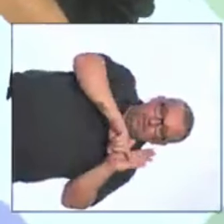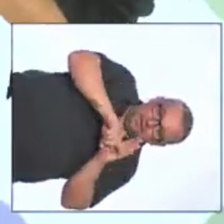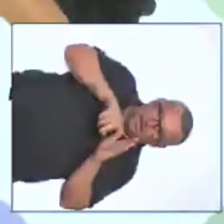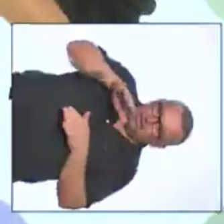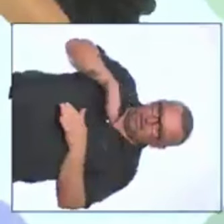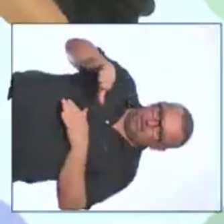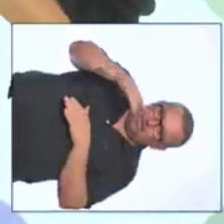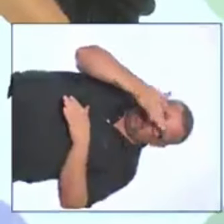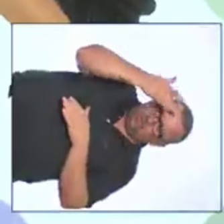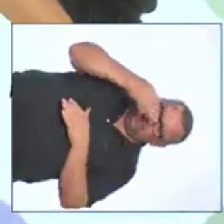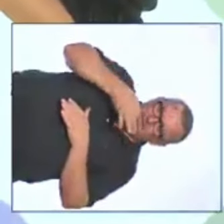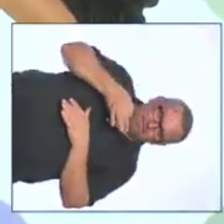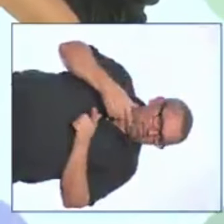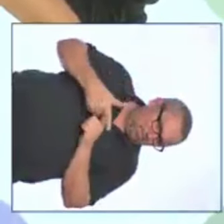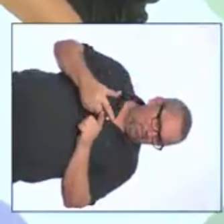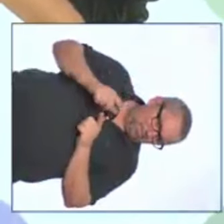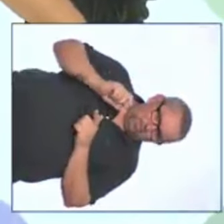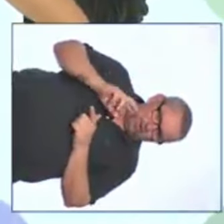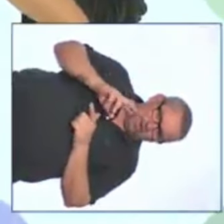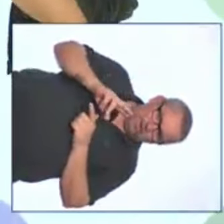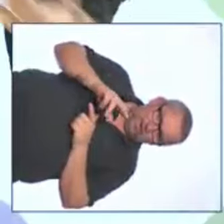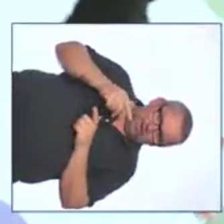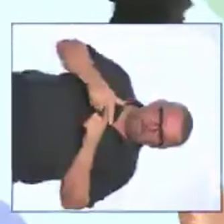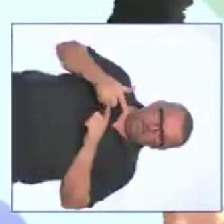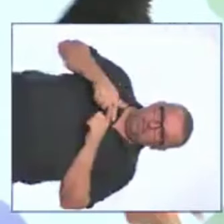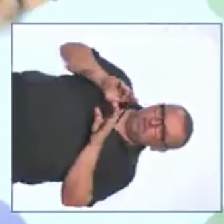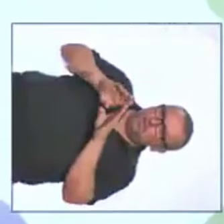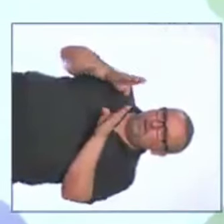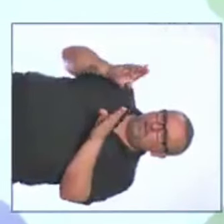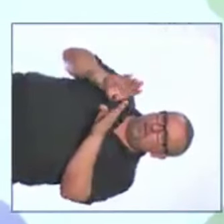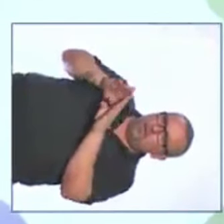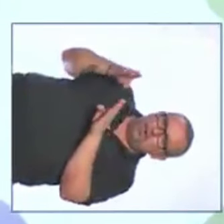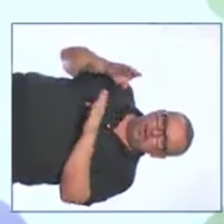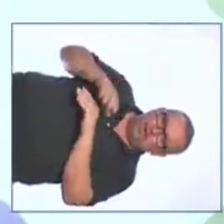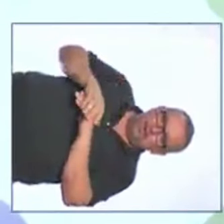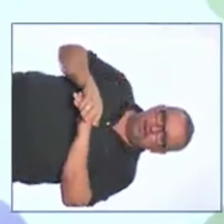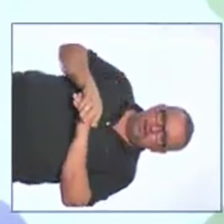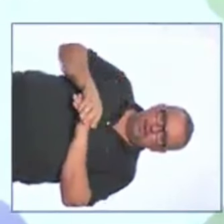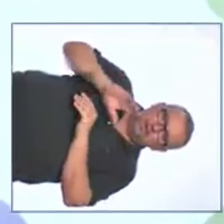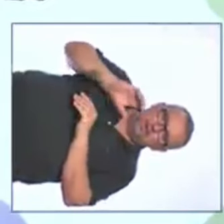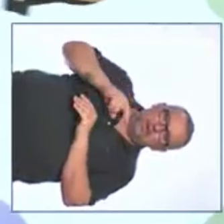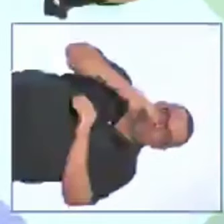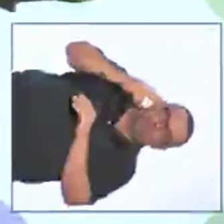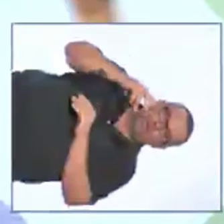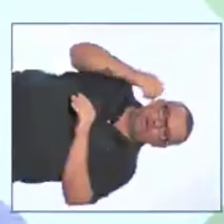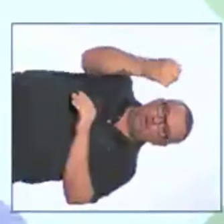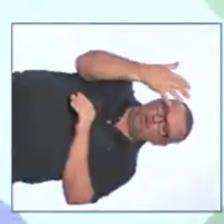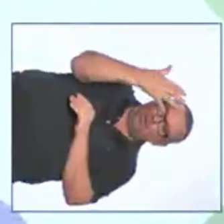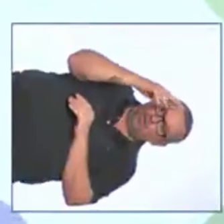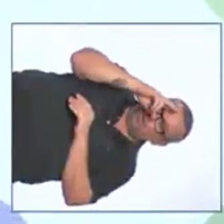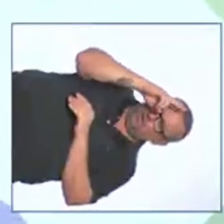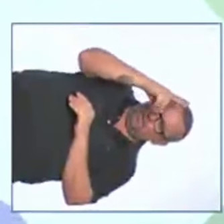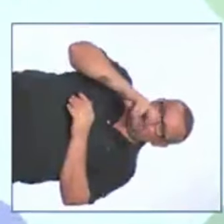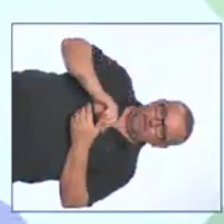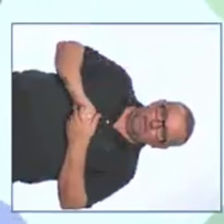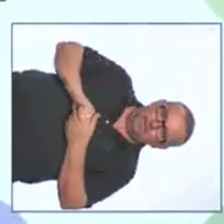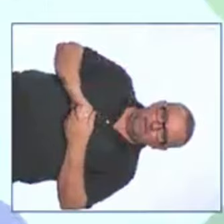mundo aqui eles acham que o problema não é o ar-condicionado o problema daqui é a porta que tá aberta ou é sei lá a luz que tá muito quente